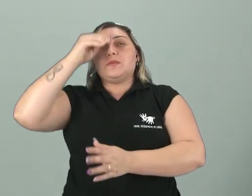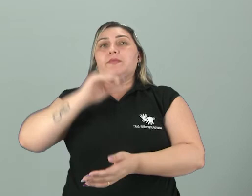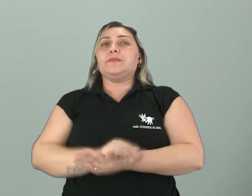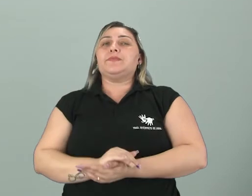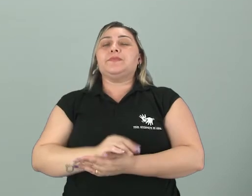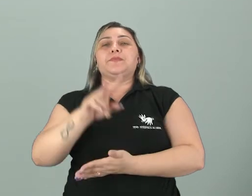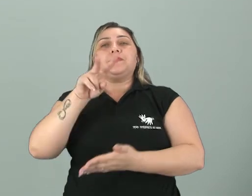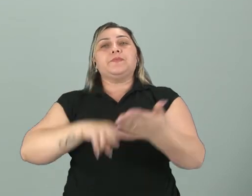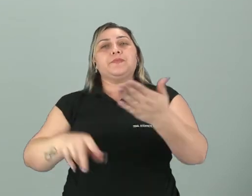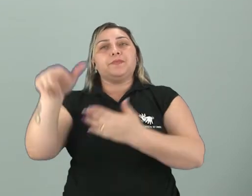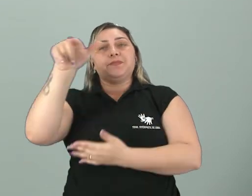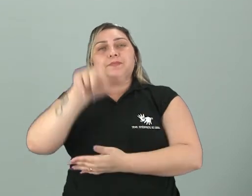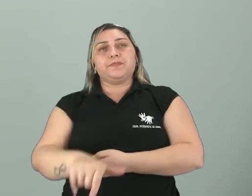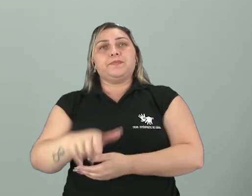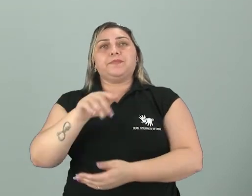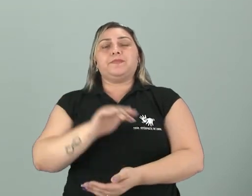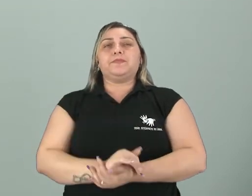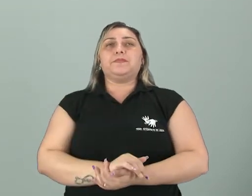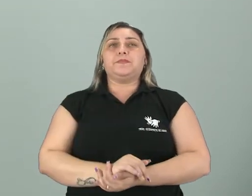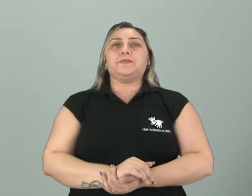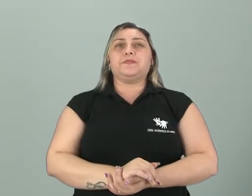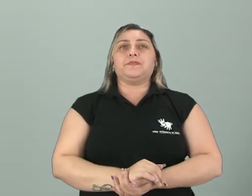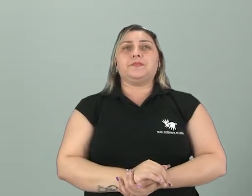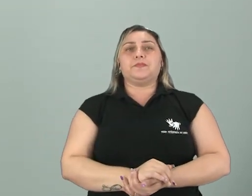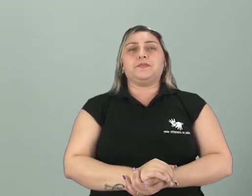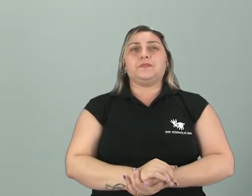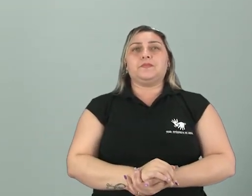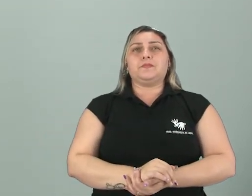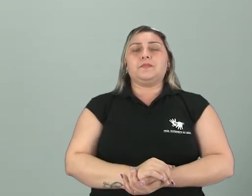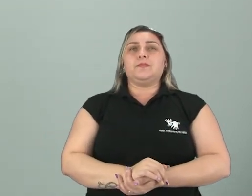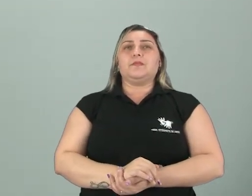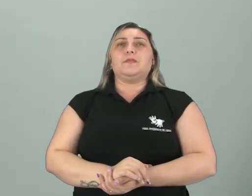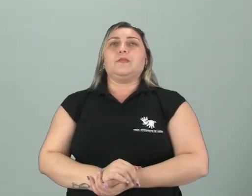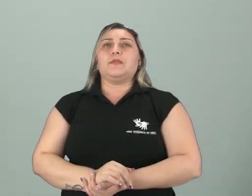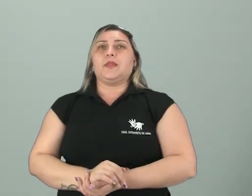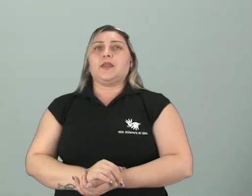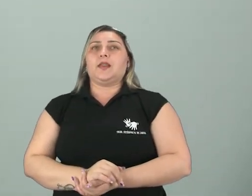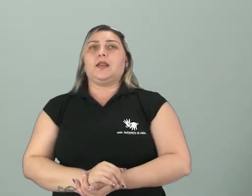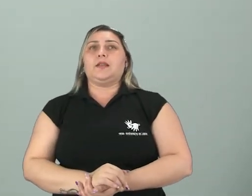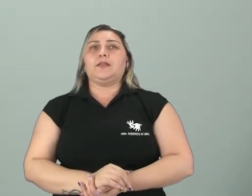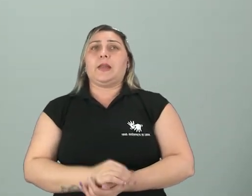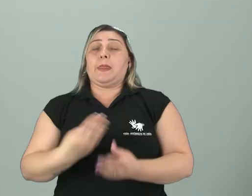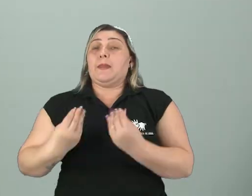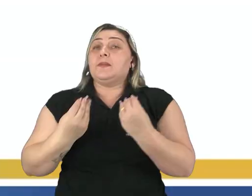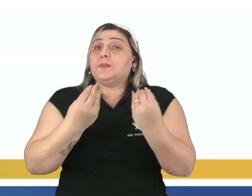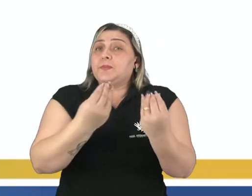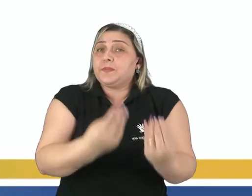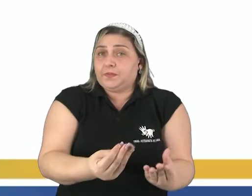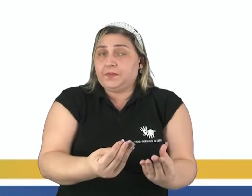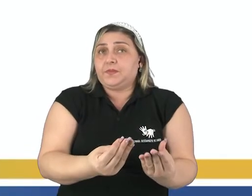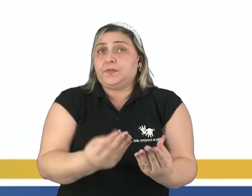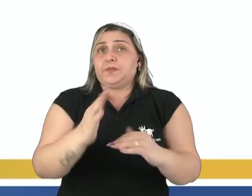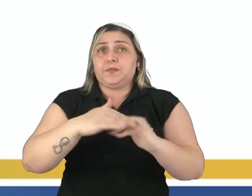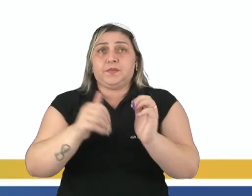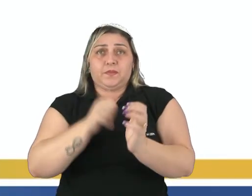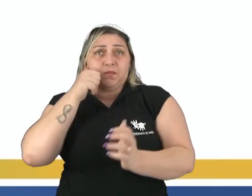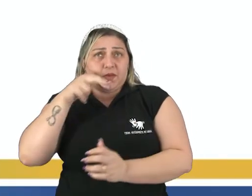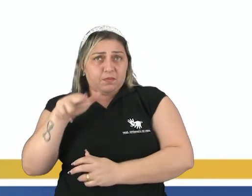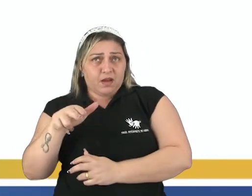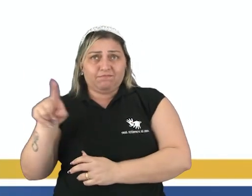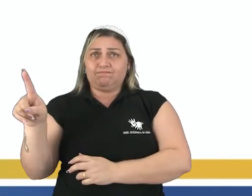ler novamente esse trecho com outra pontuação. Deixo meus bens à minha